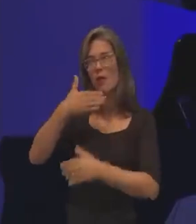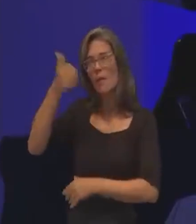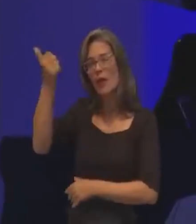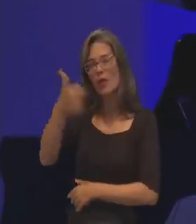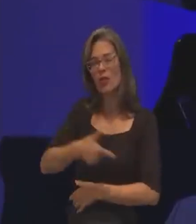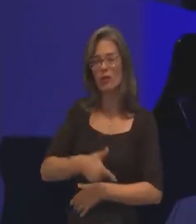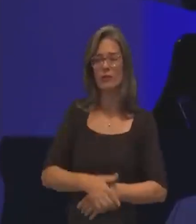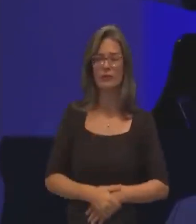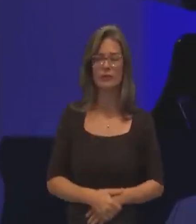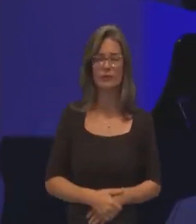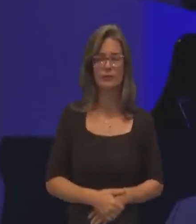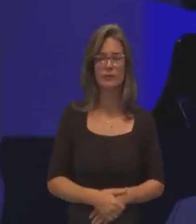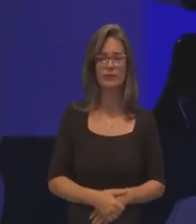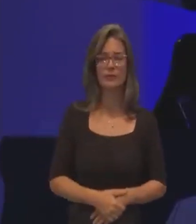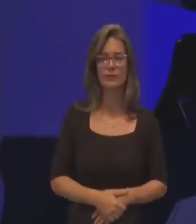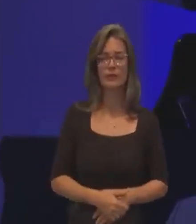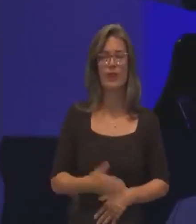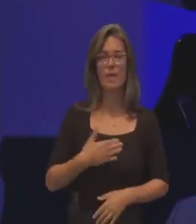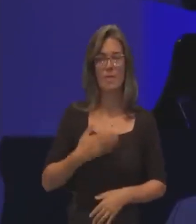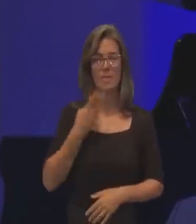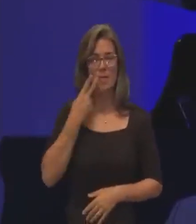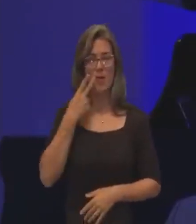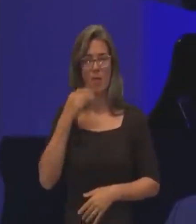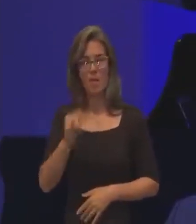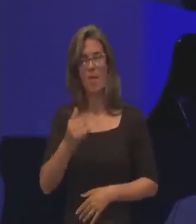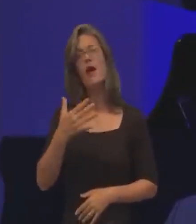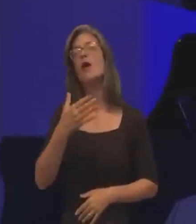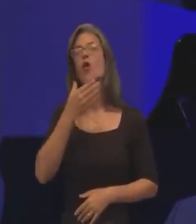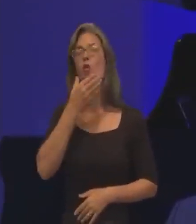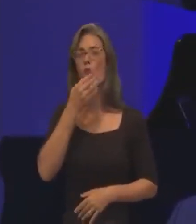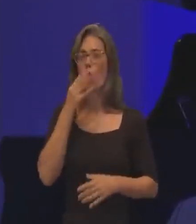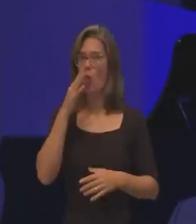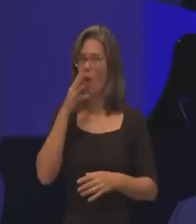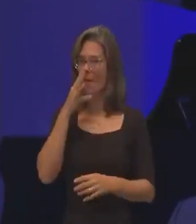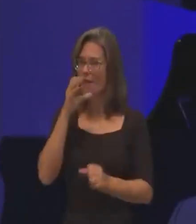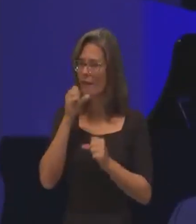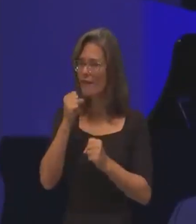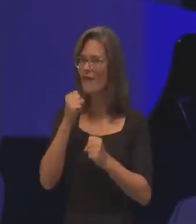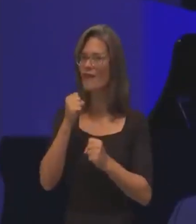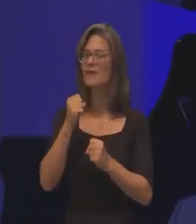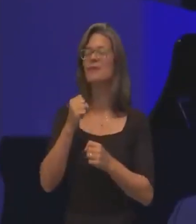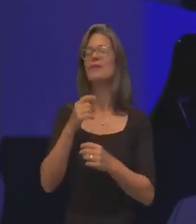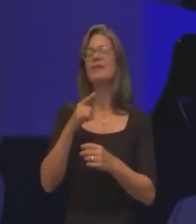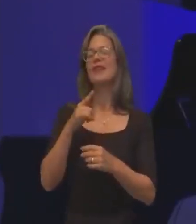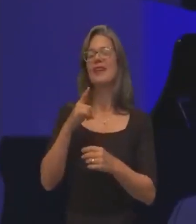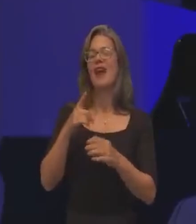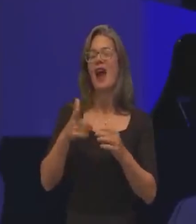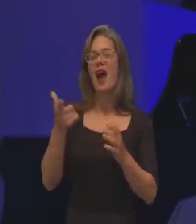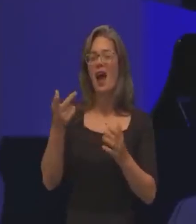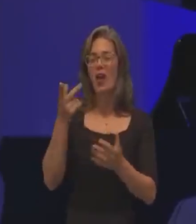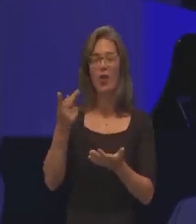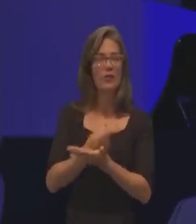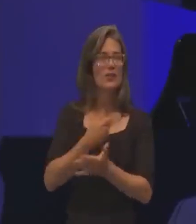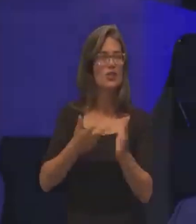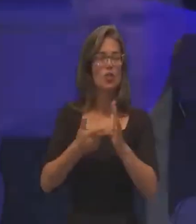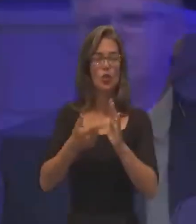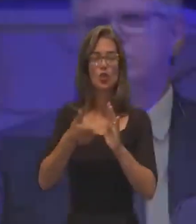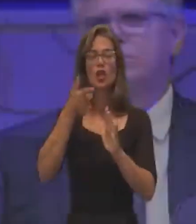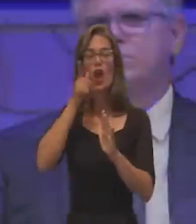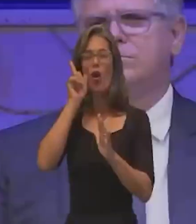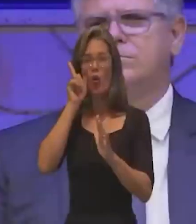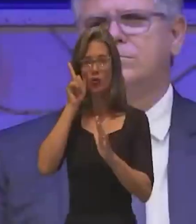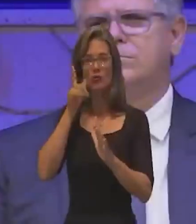Meu pai, um homem forte, fez cirurgia ontem. Louvado seja Deus, tudo até agora indo muito bem.